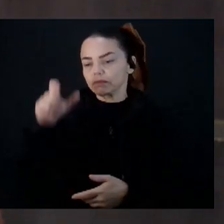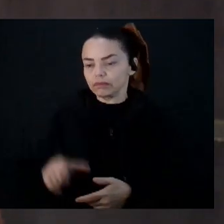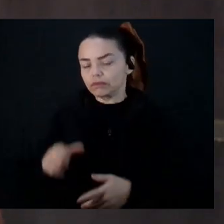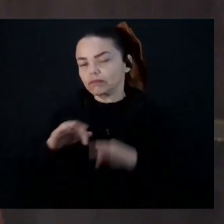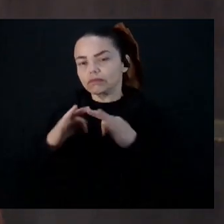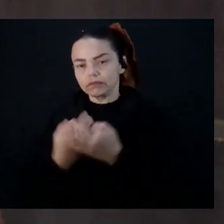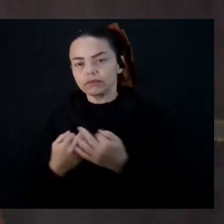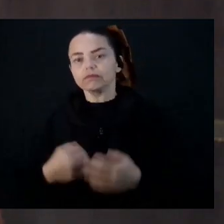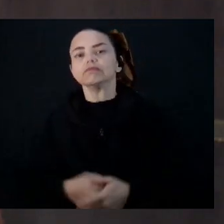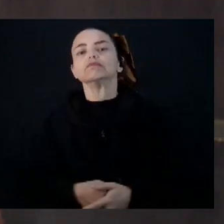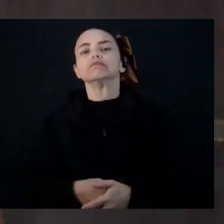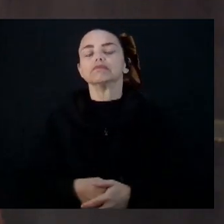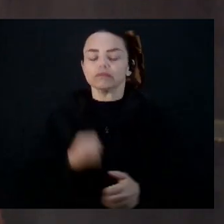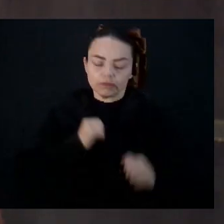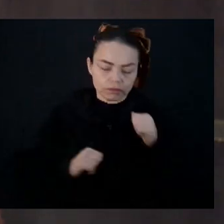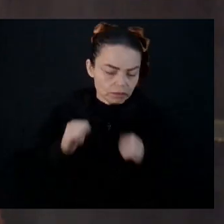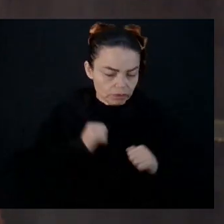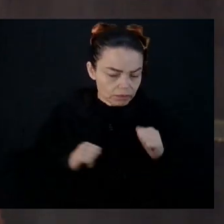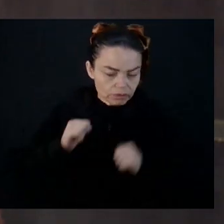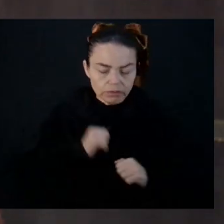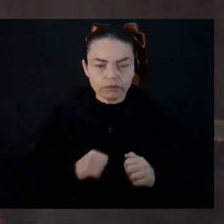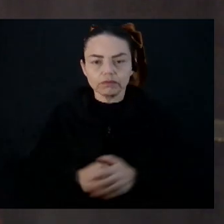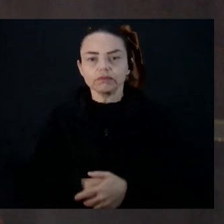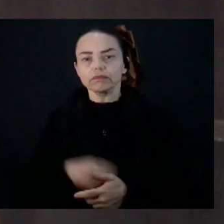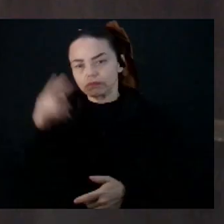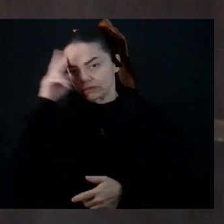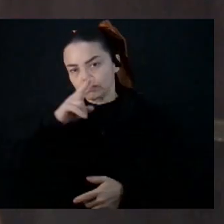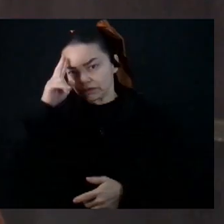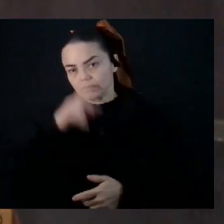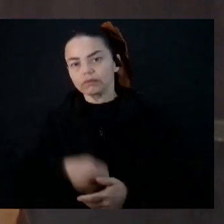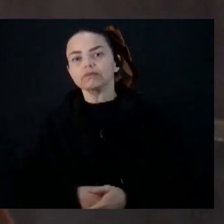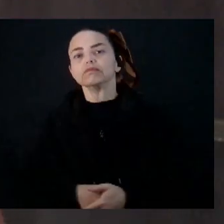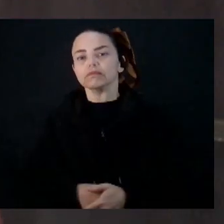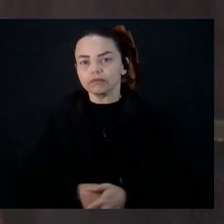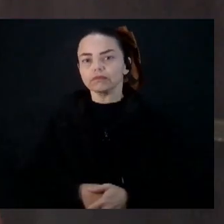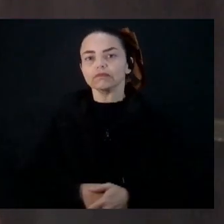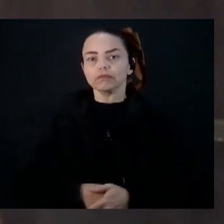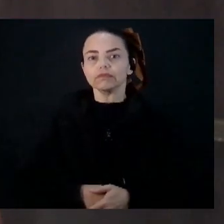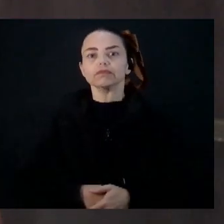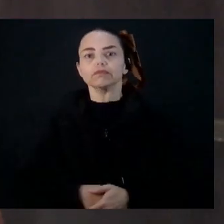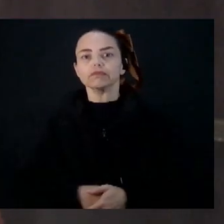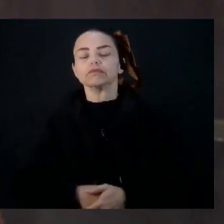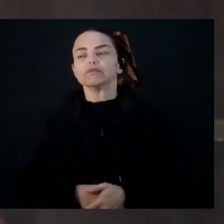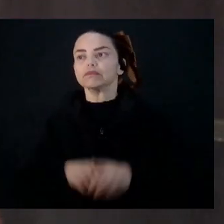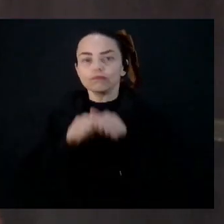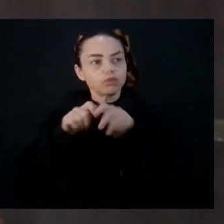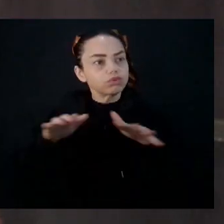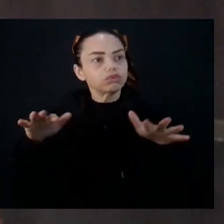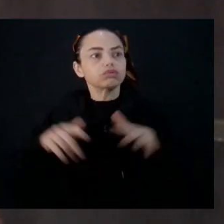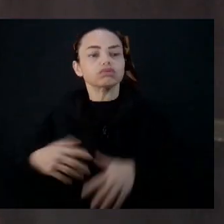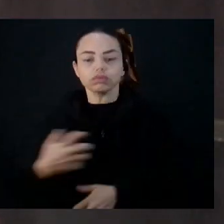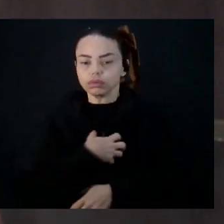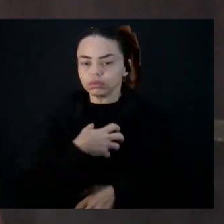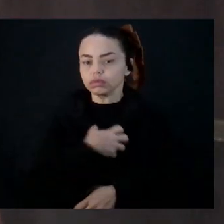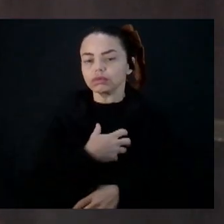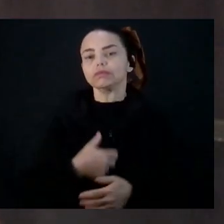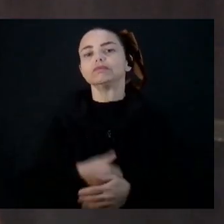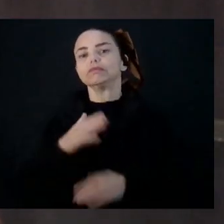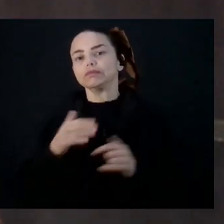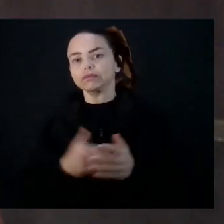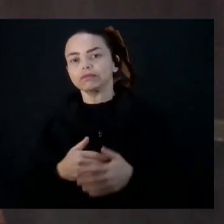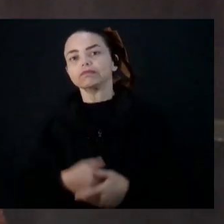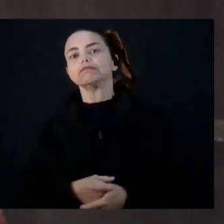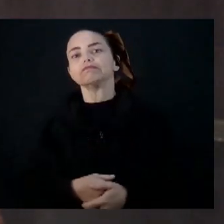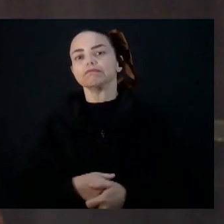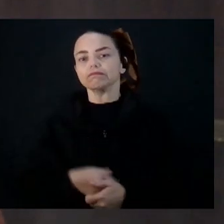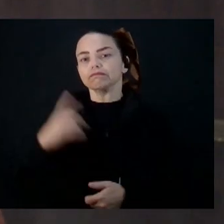ali ansioso por causa da segunda-feira e a gente vai proliferando, né, esse sentimento entre todos, né? Acaba que o domingo